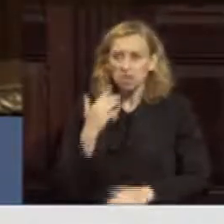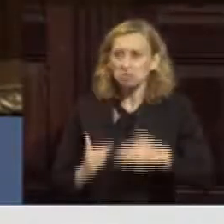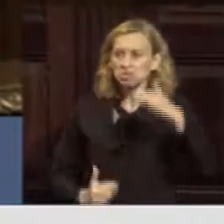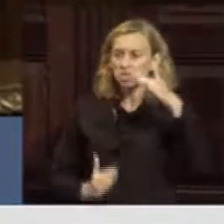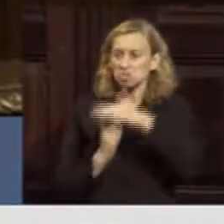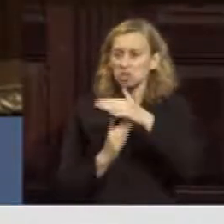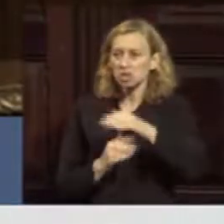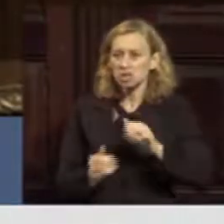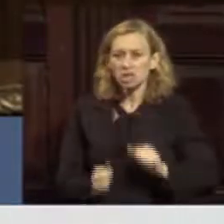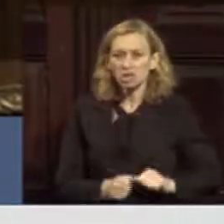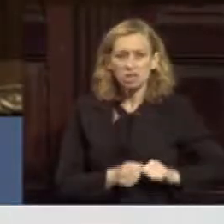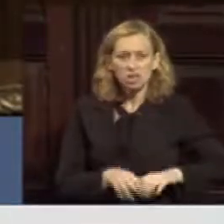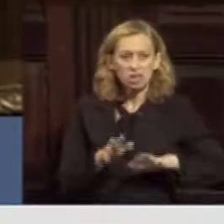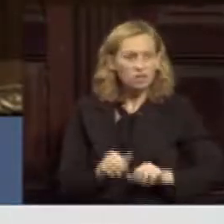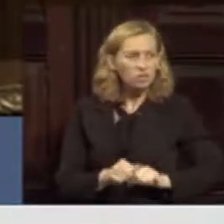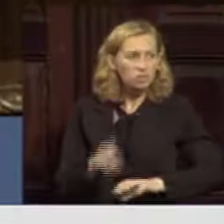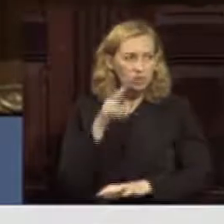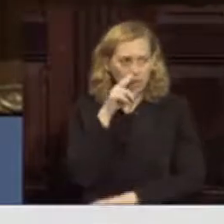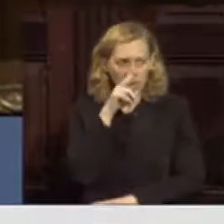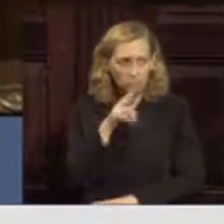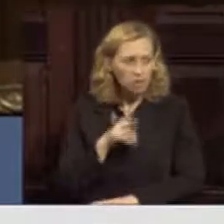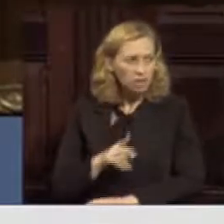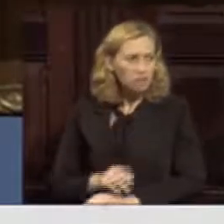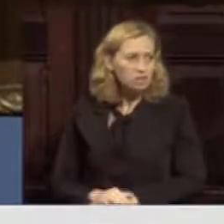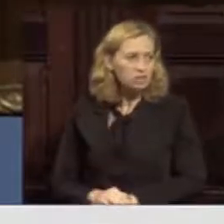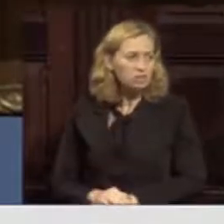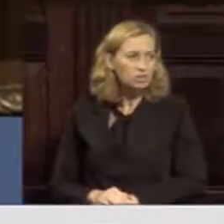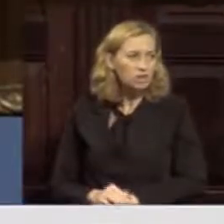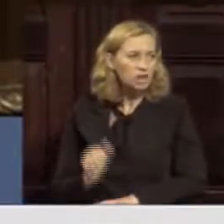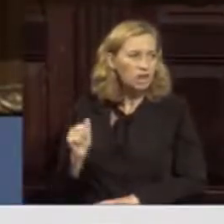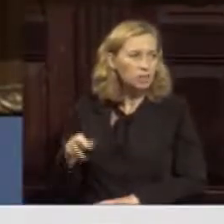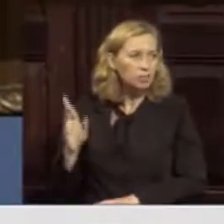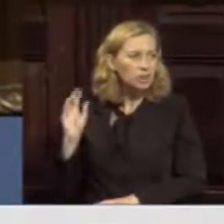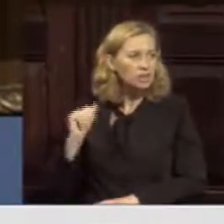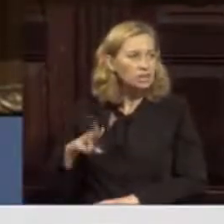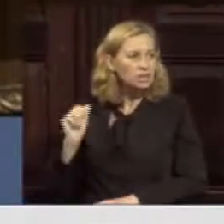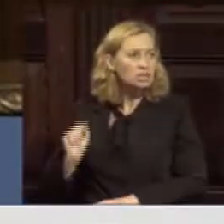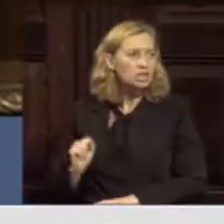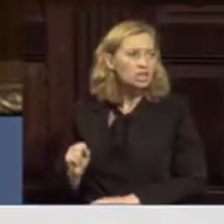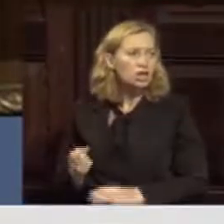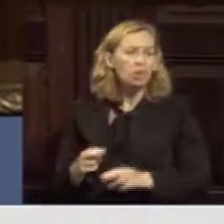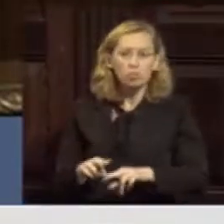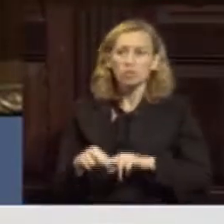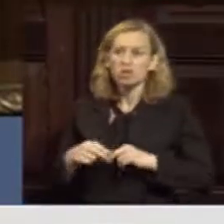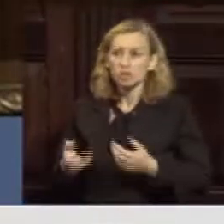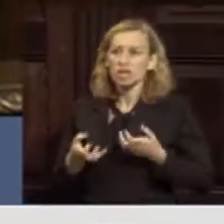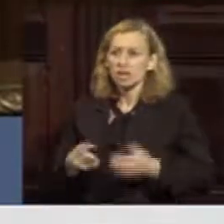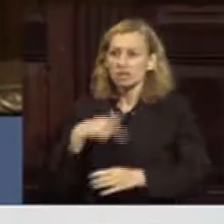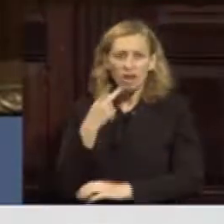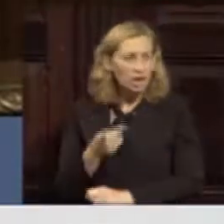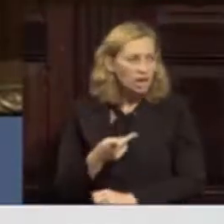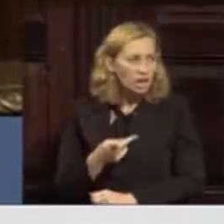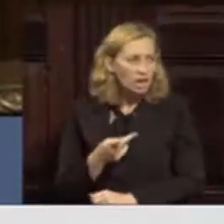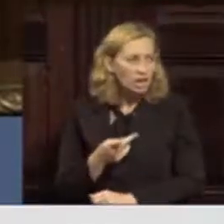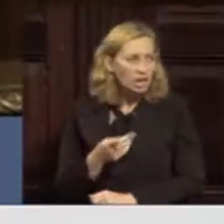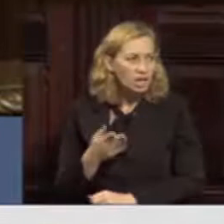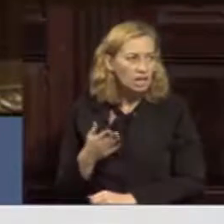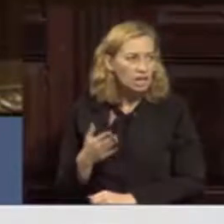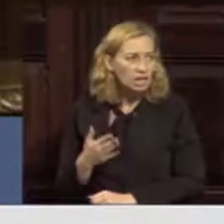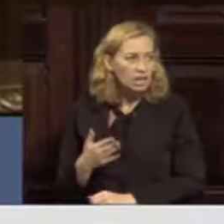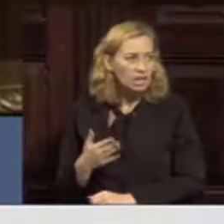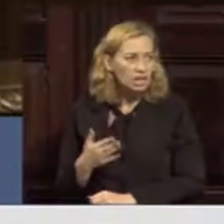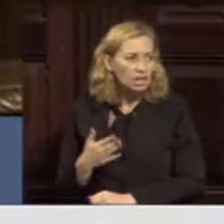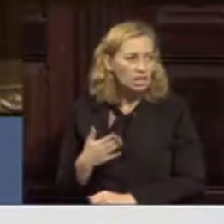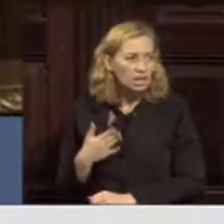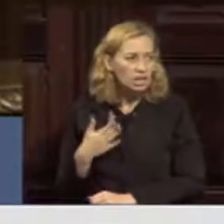das Forças Armadas e o seu papel constitucional. Por isso, quero aqui manifestar desta tribuna a minha